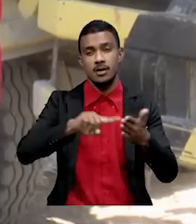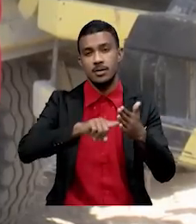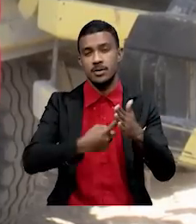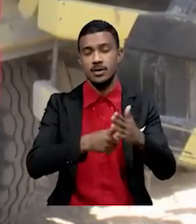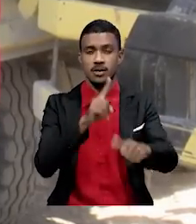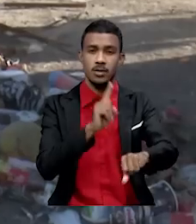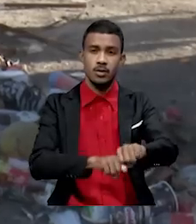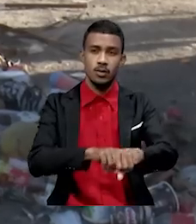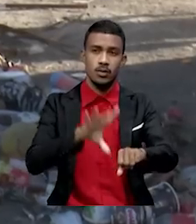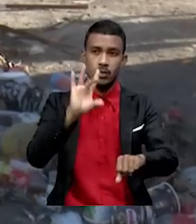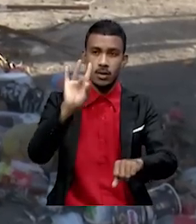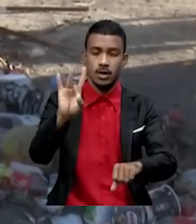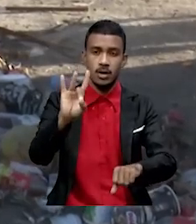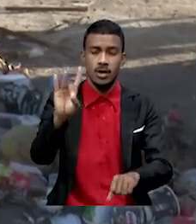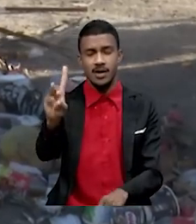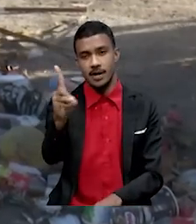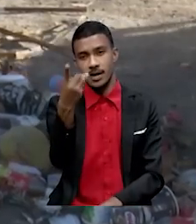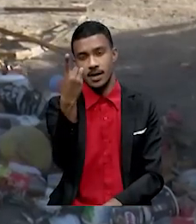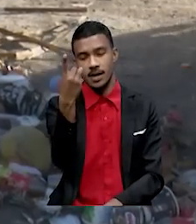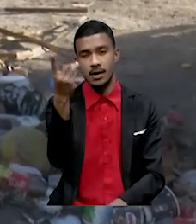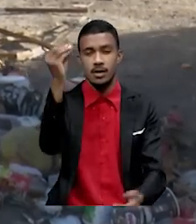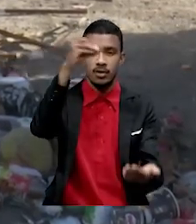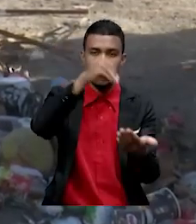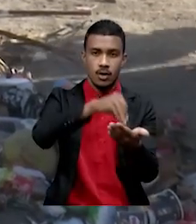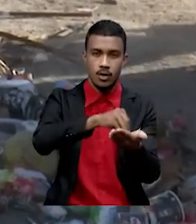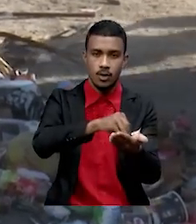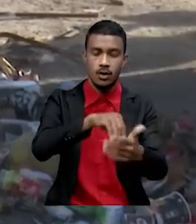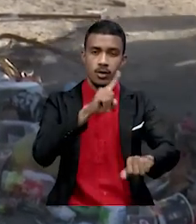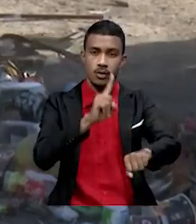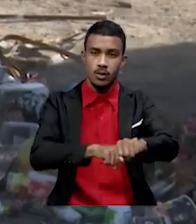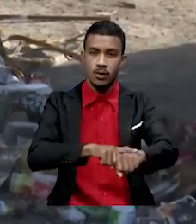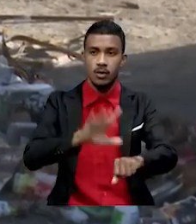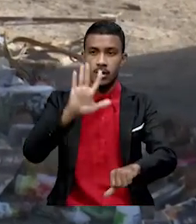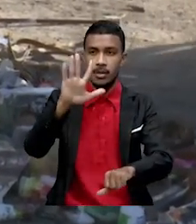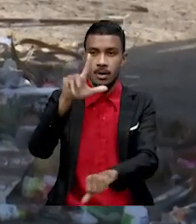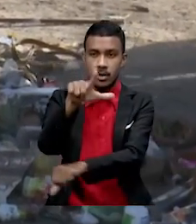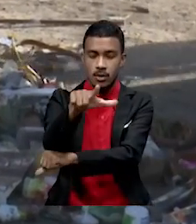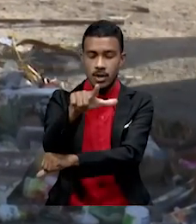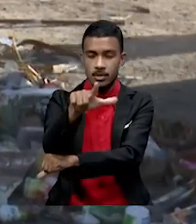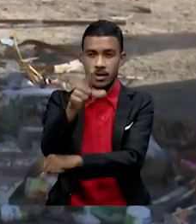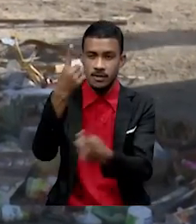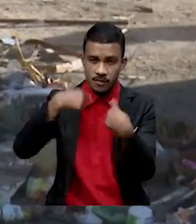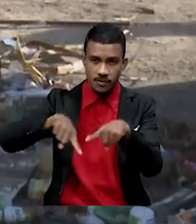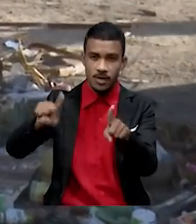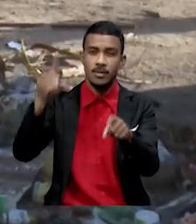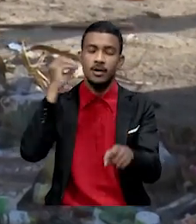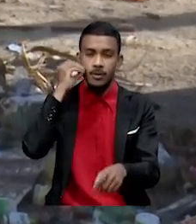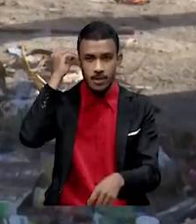rua Verdadeiro. Tô Tuku Lima. Loraik makafoi pila bau.